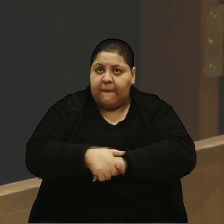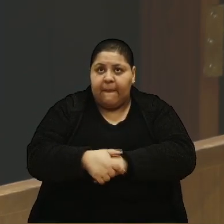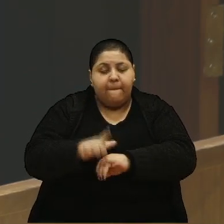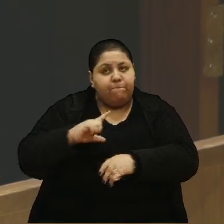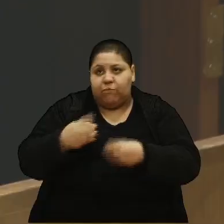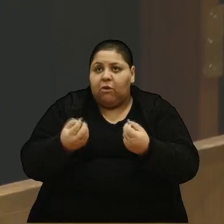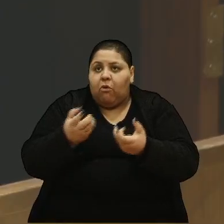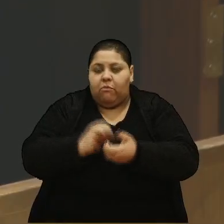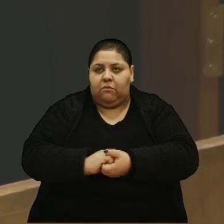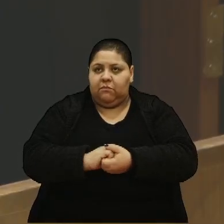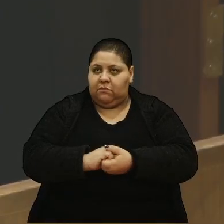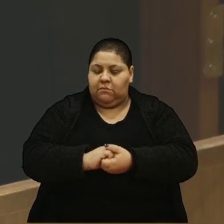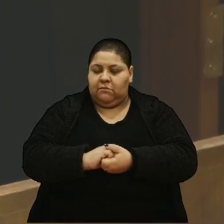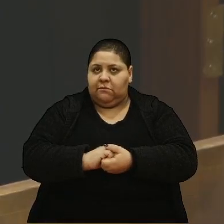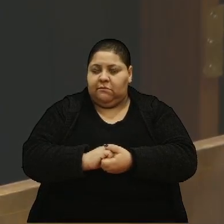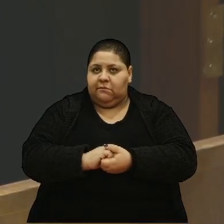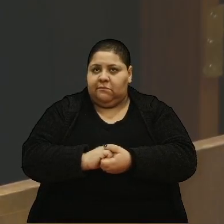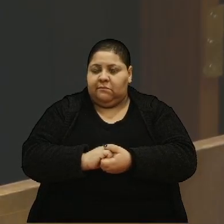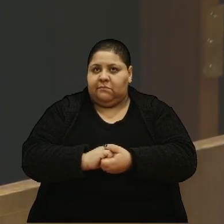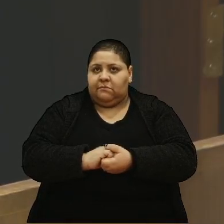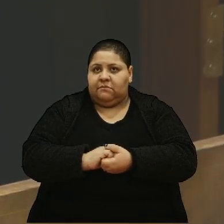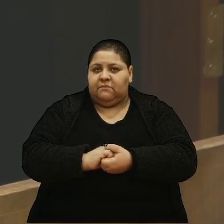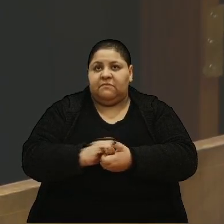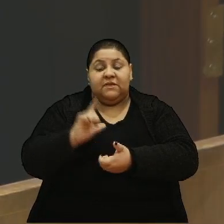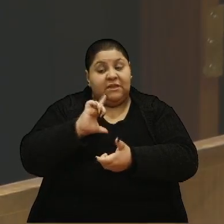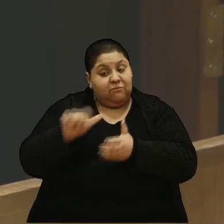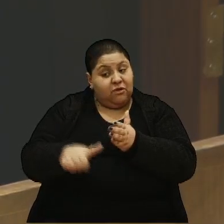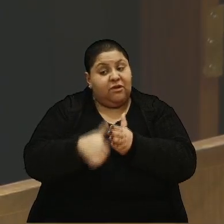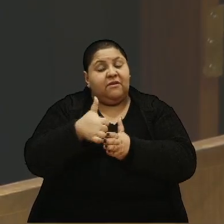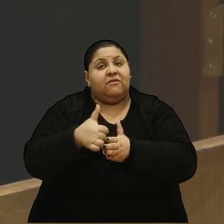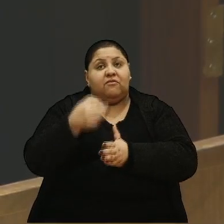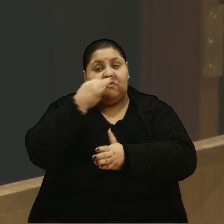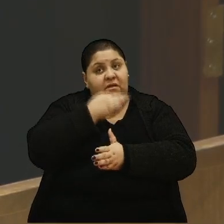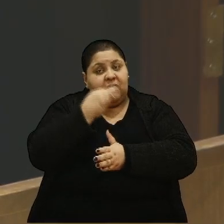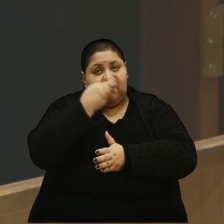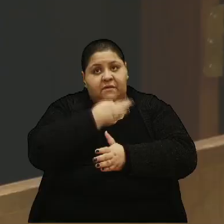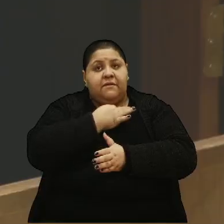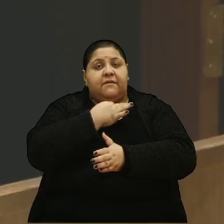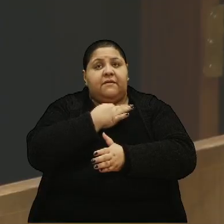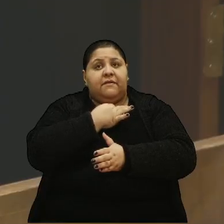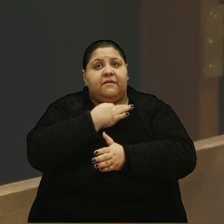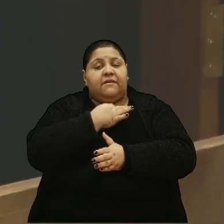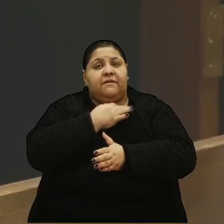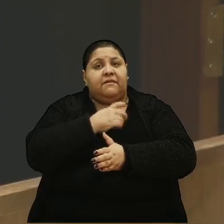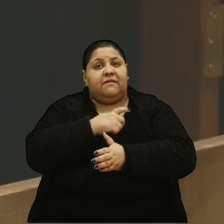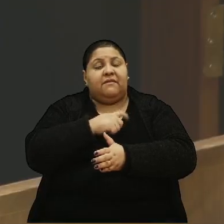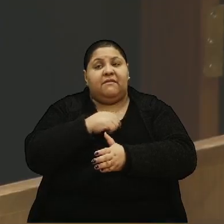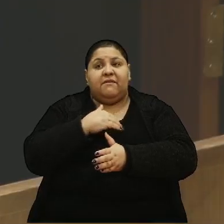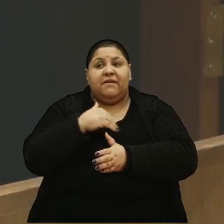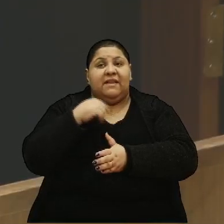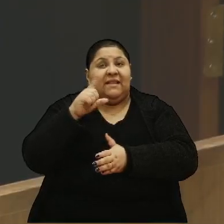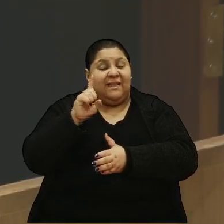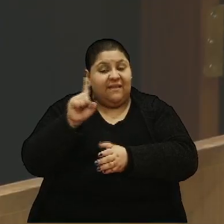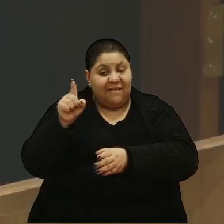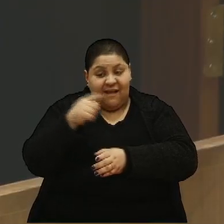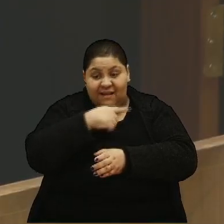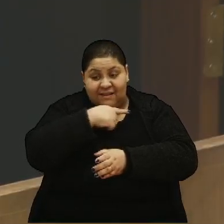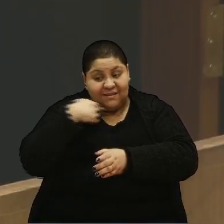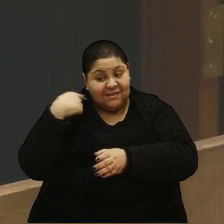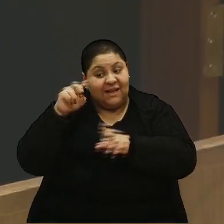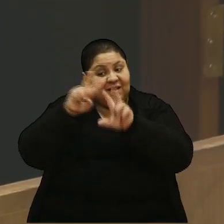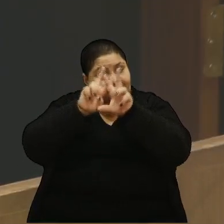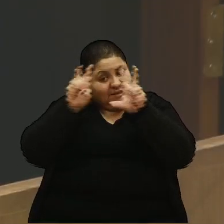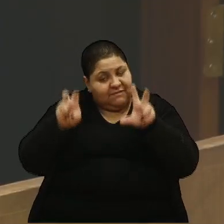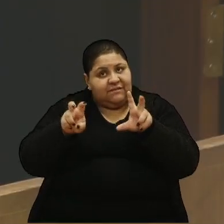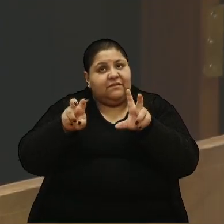dá. Então nós temos que melhorar. Caxias do Sul ainda está muito atrasada nesse tema. Então